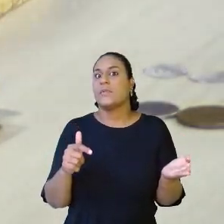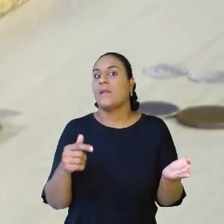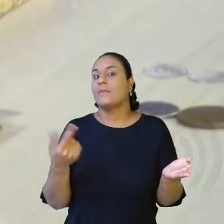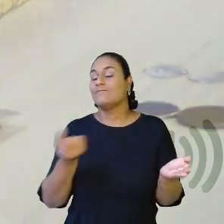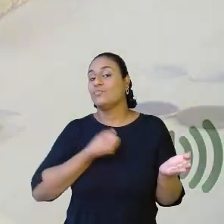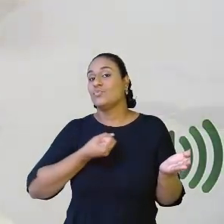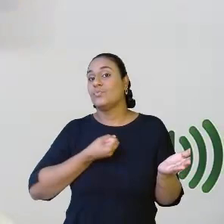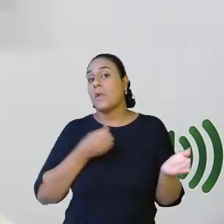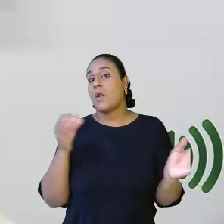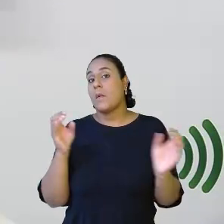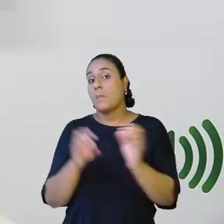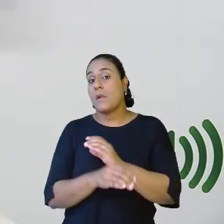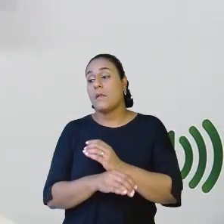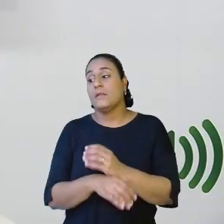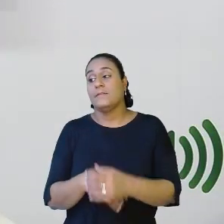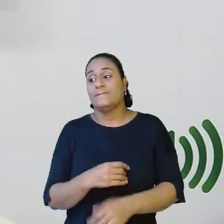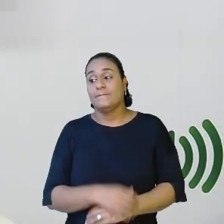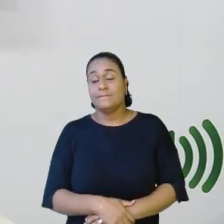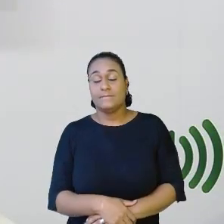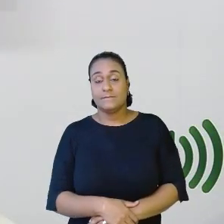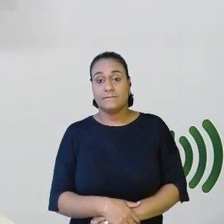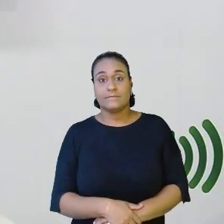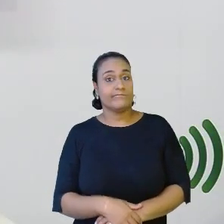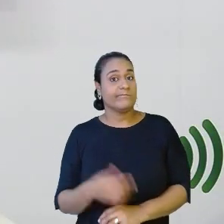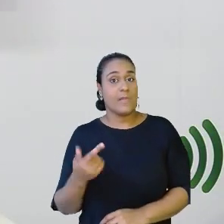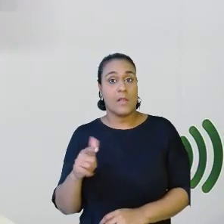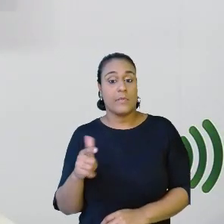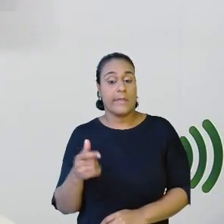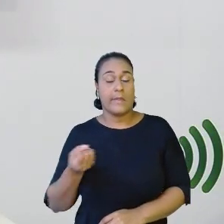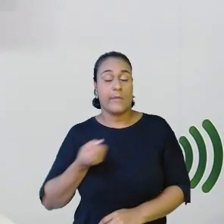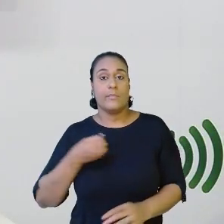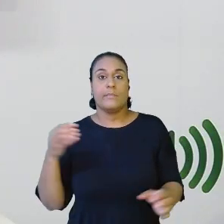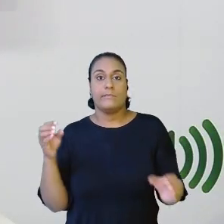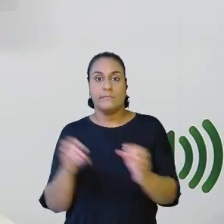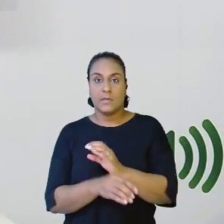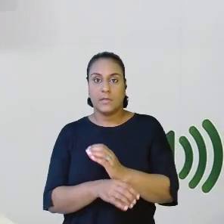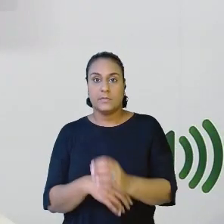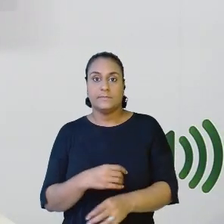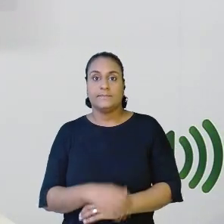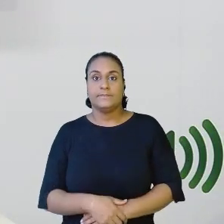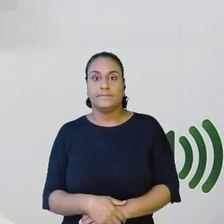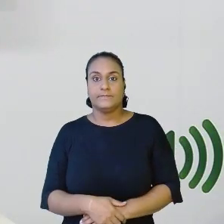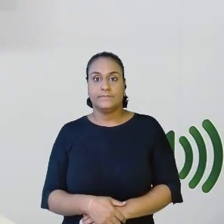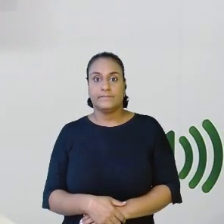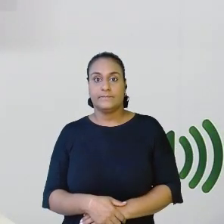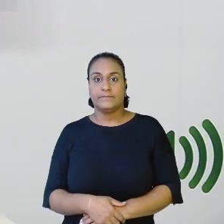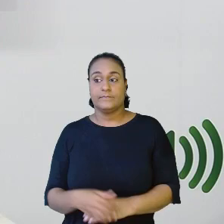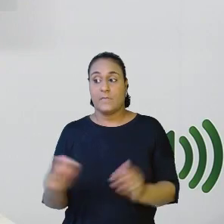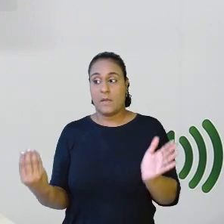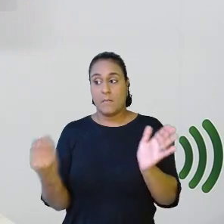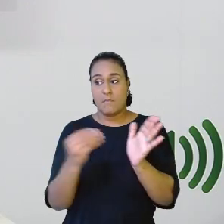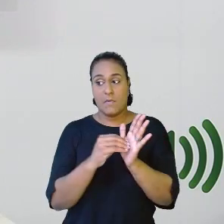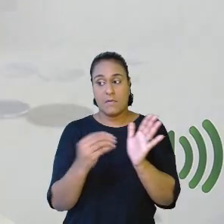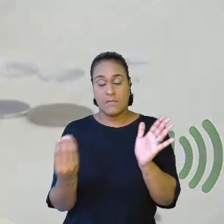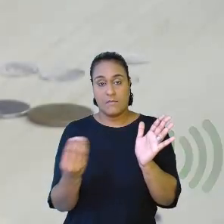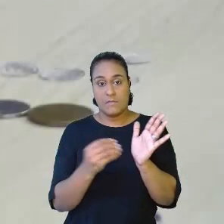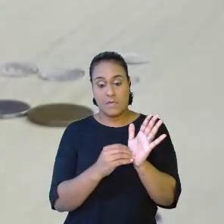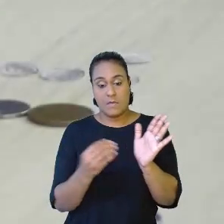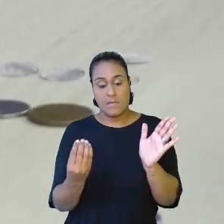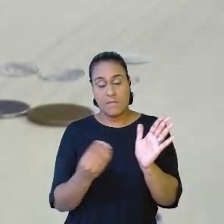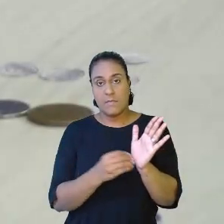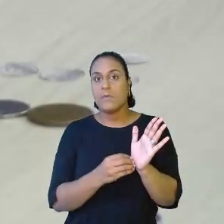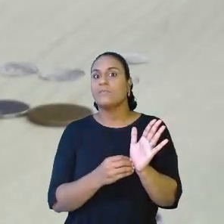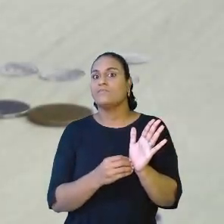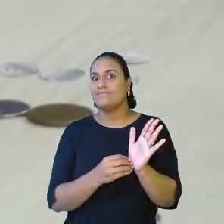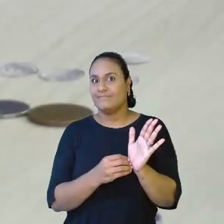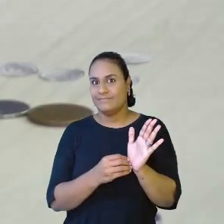eu vou colocar aqui, ó, não tem o inteiro e é uma parte de 100. Centésimo